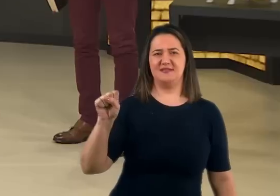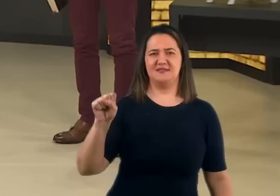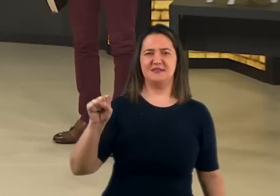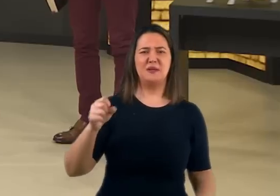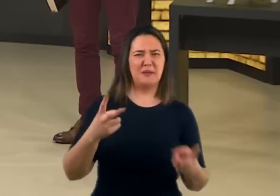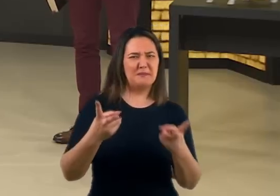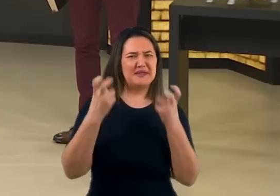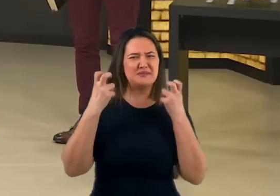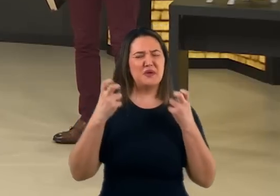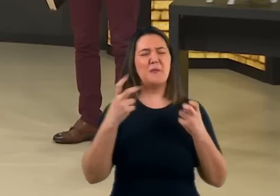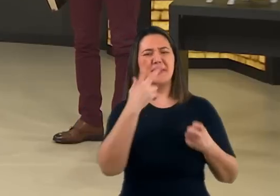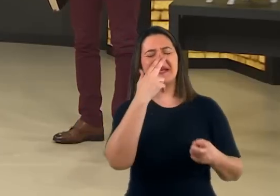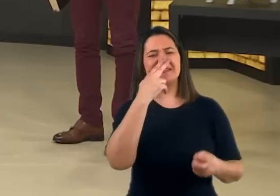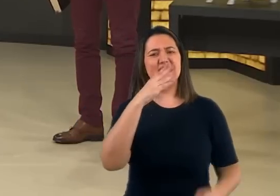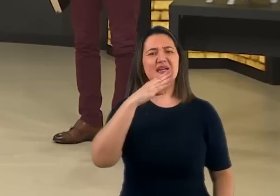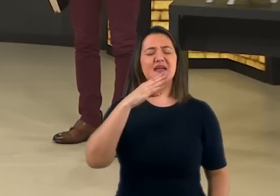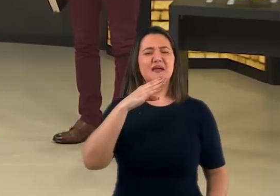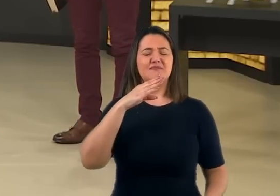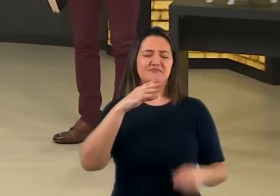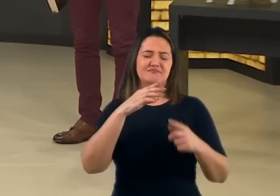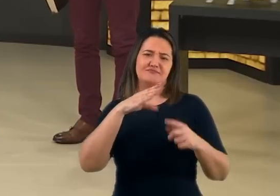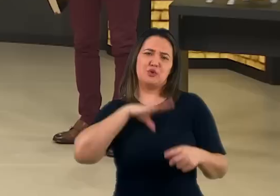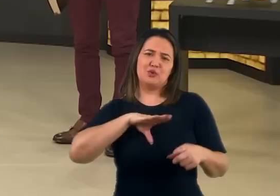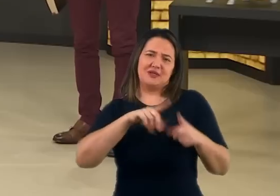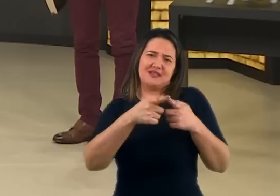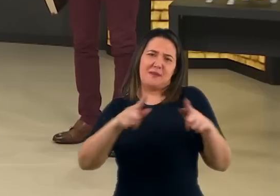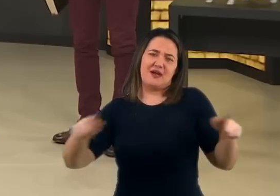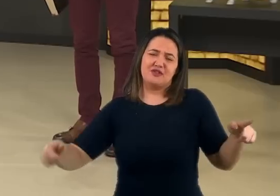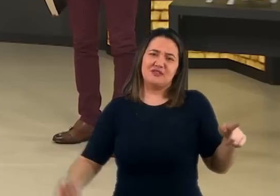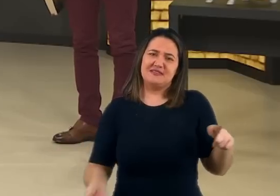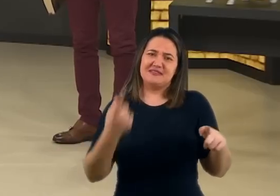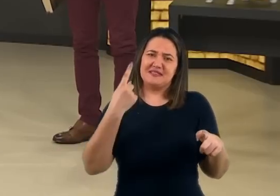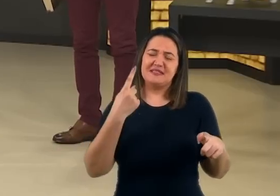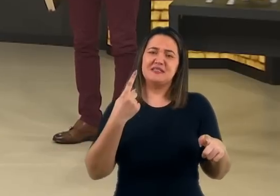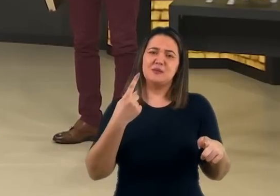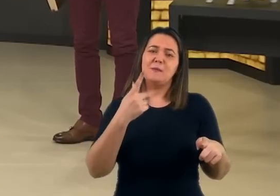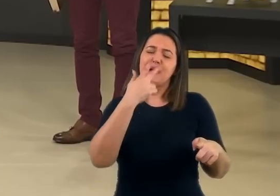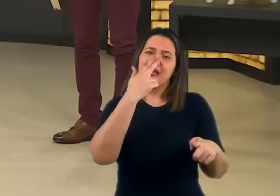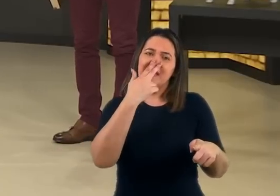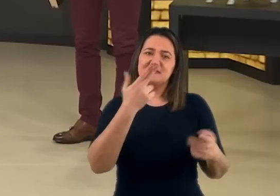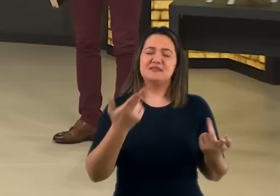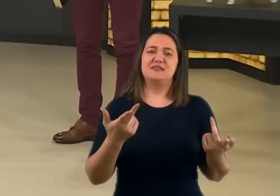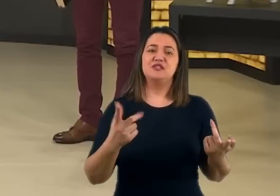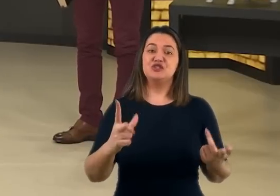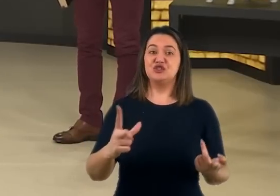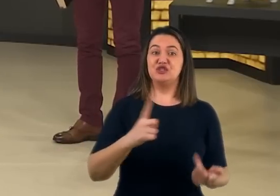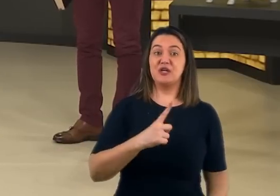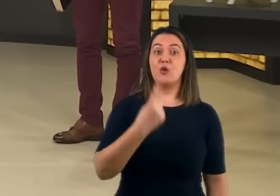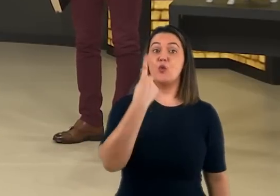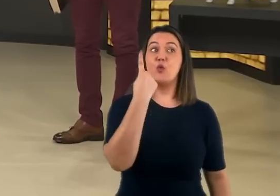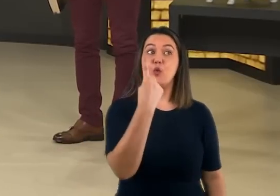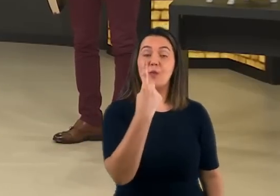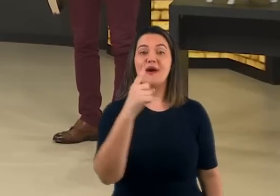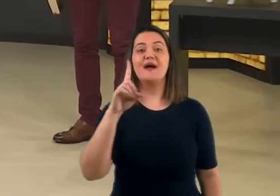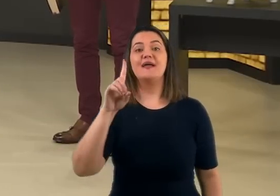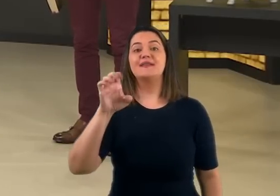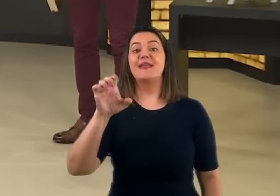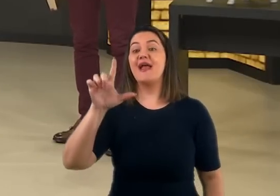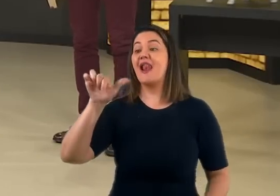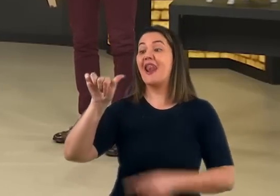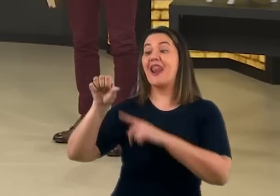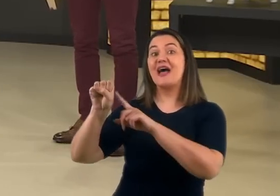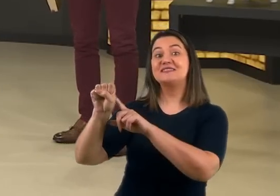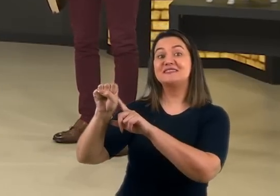problema gramatical? Seria mais coerente, do ponto de vista da gramática, dizer que de uma delas, pois eu estou falando